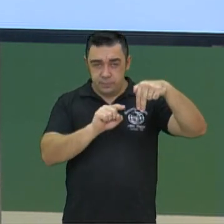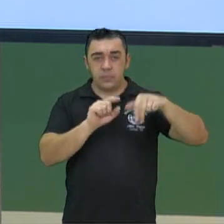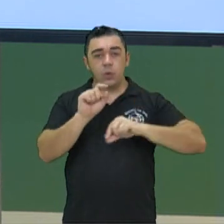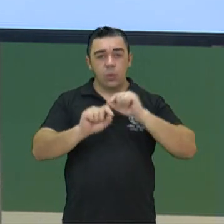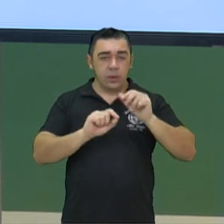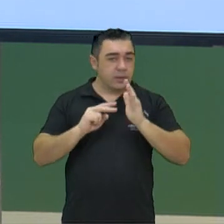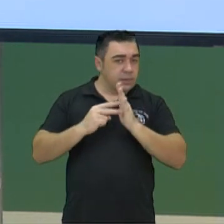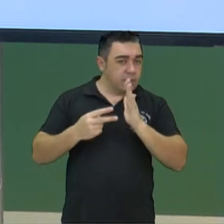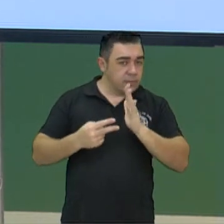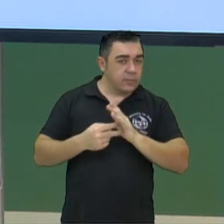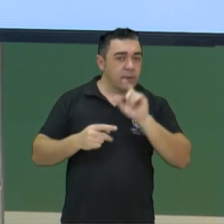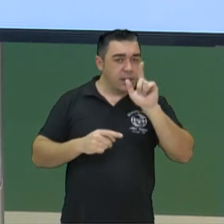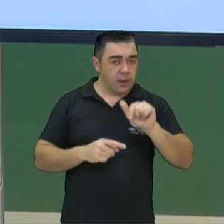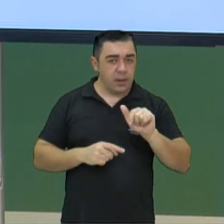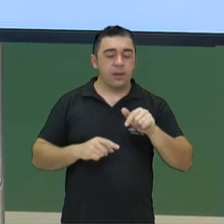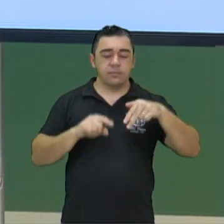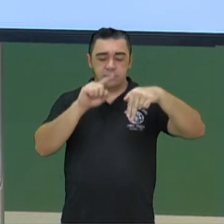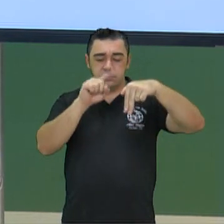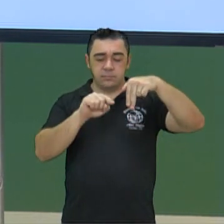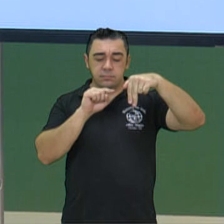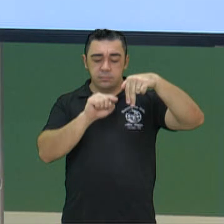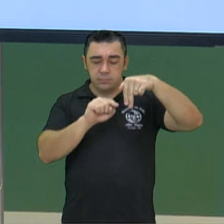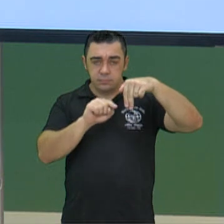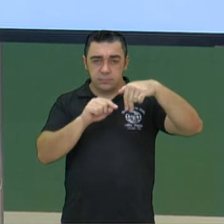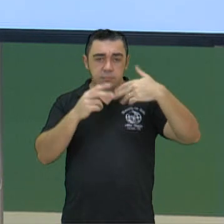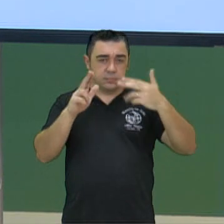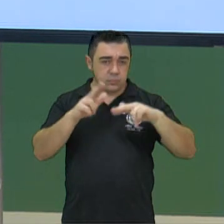pelo ponto de exclamação,